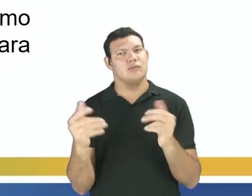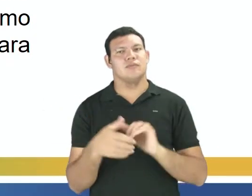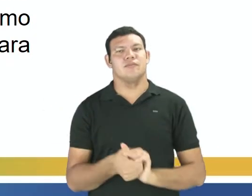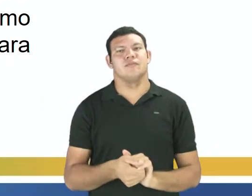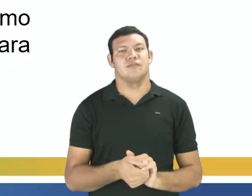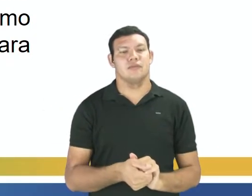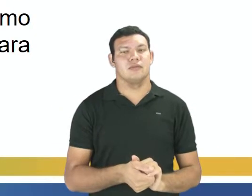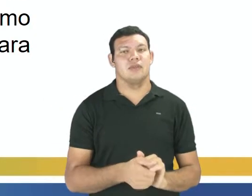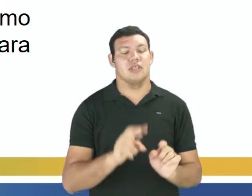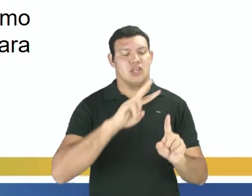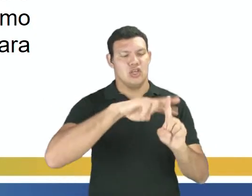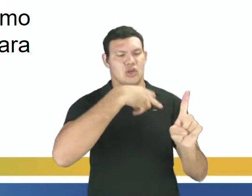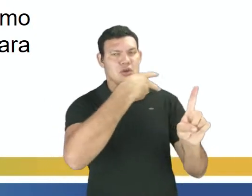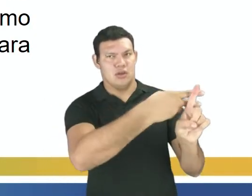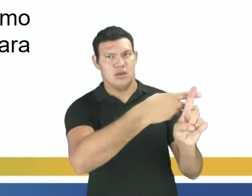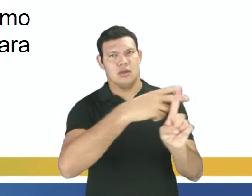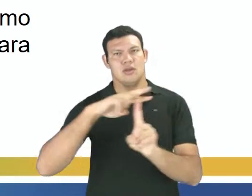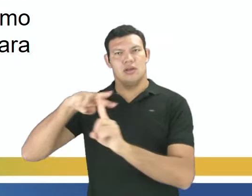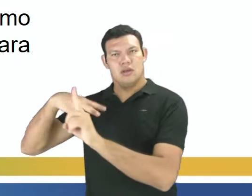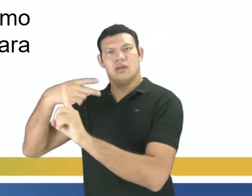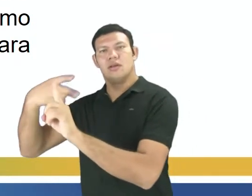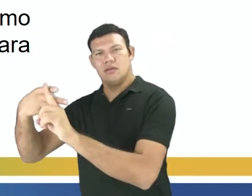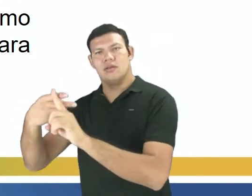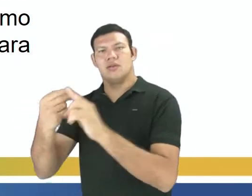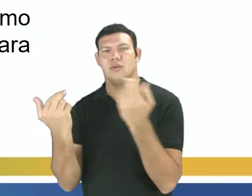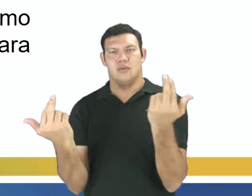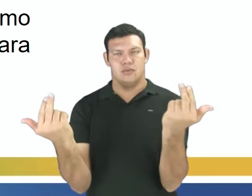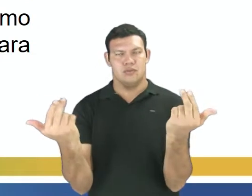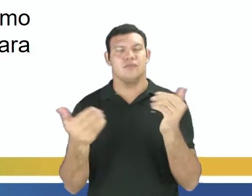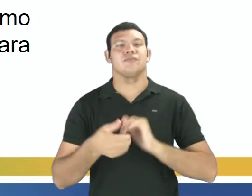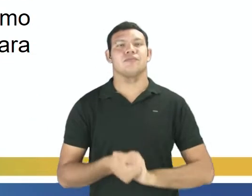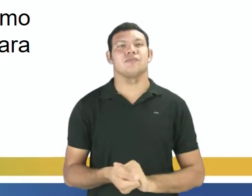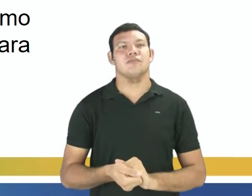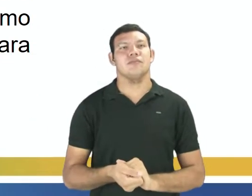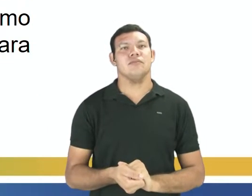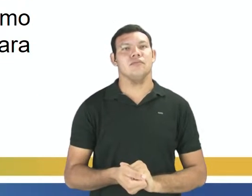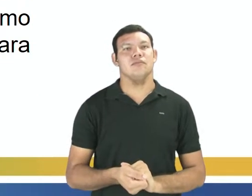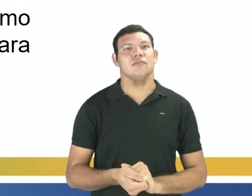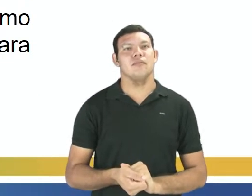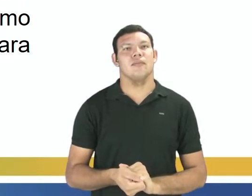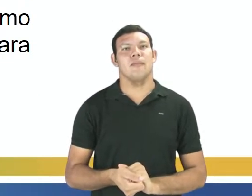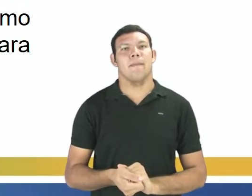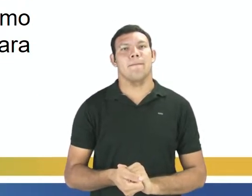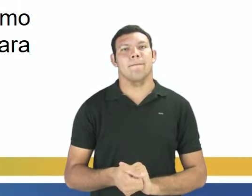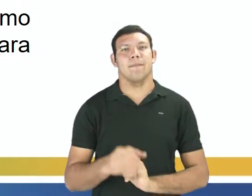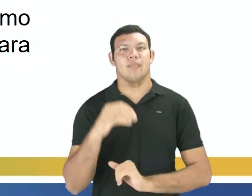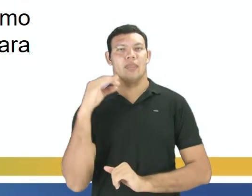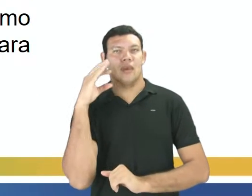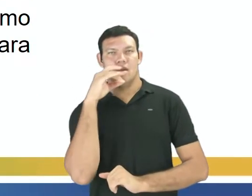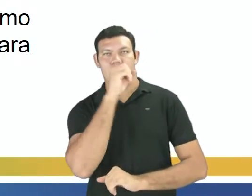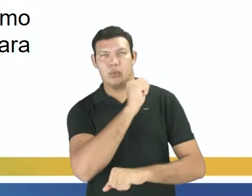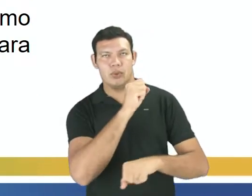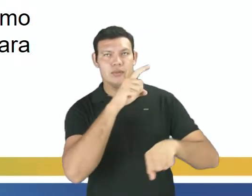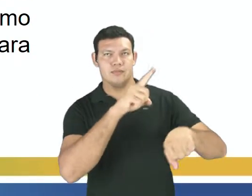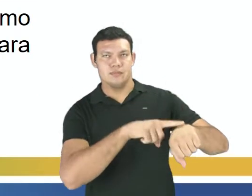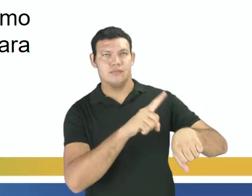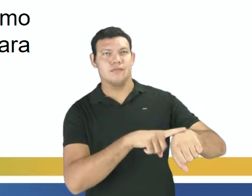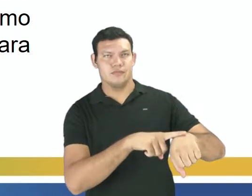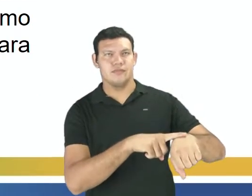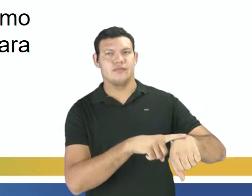Aqui o processo ele é inverso, ok? Vamos então verificar essa situação. A velocidade e o tempo são